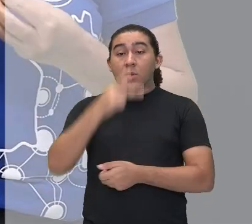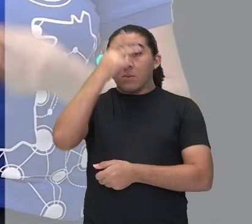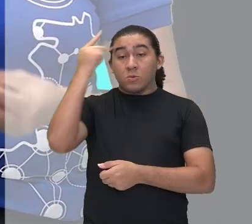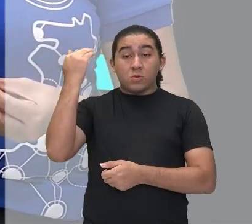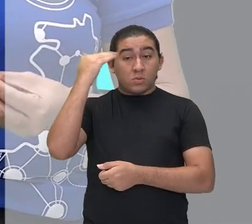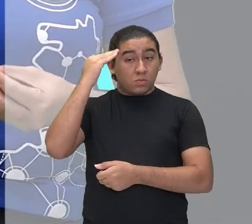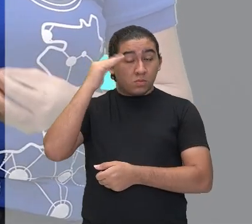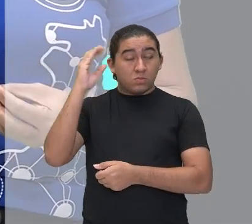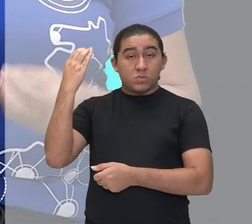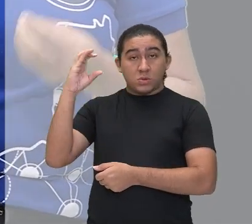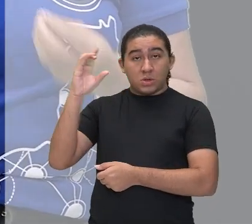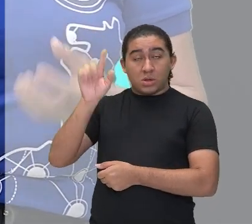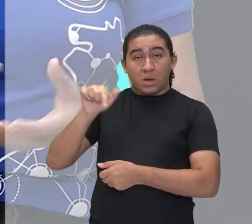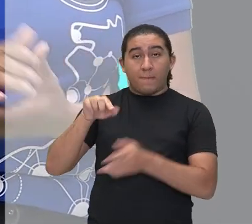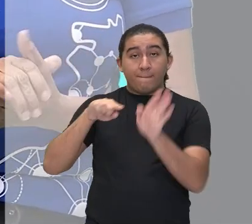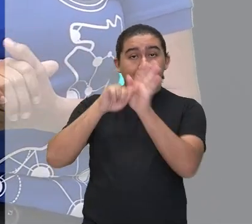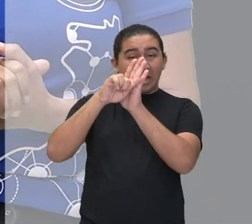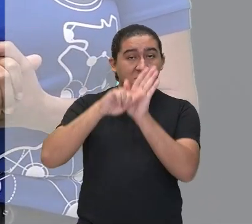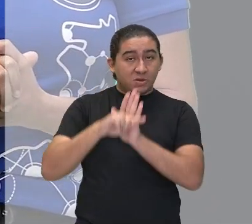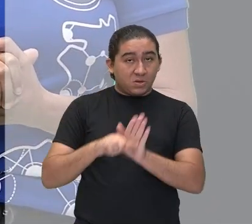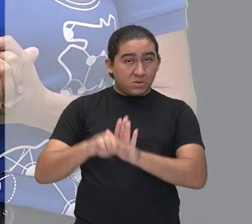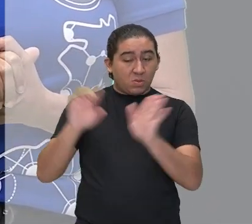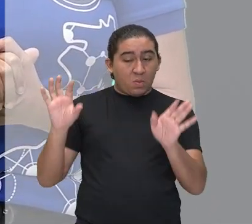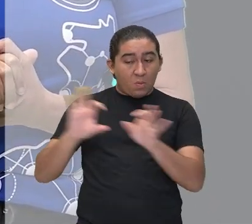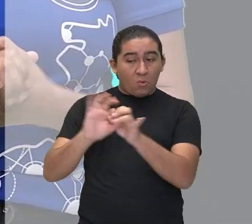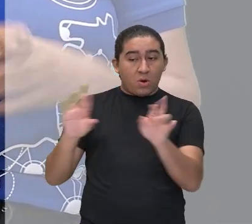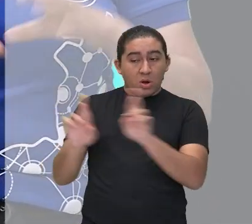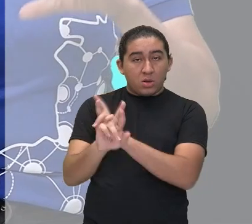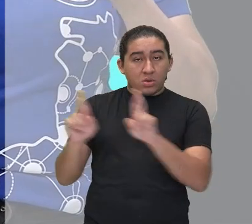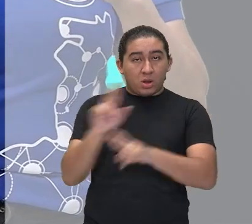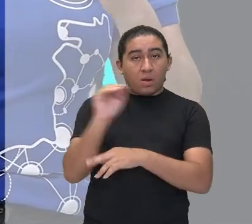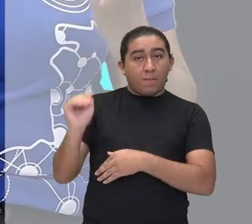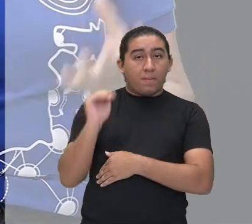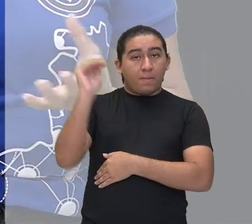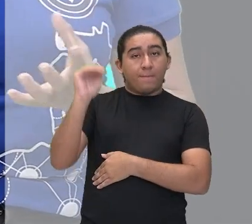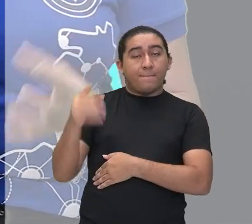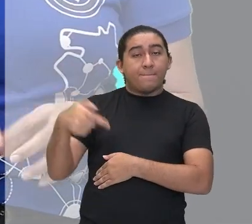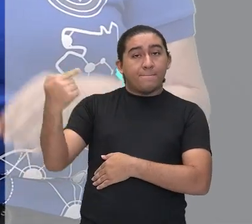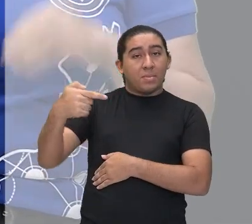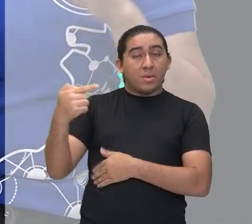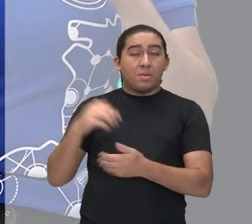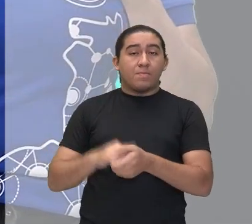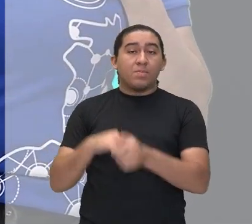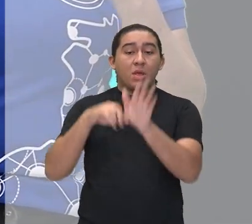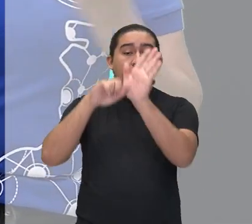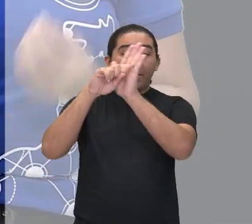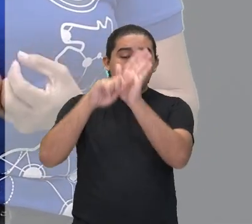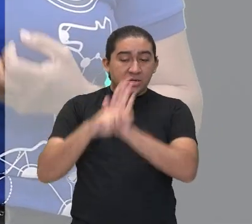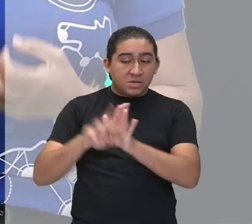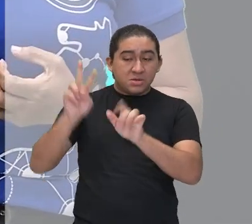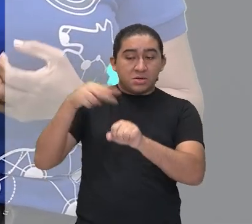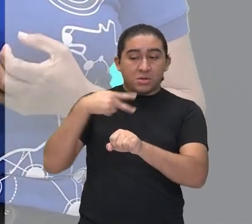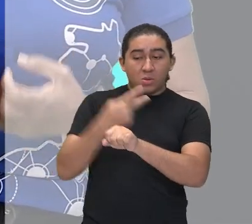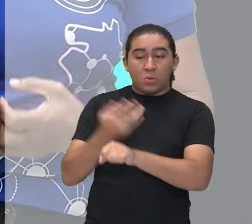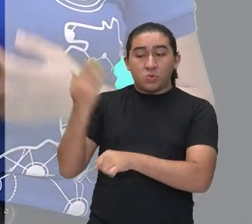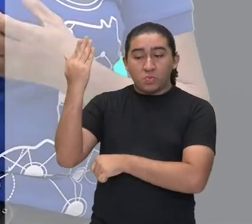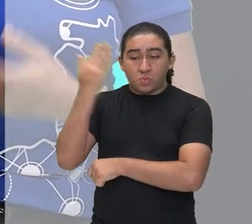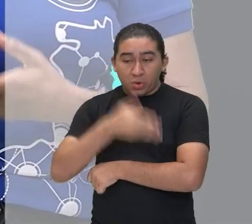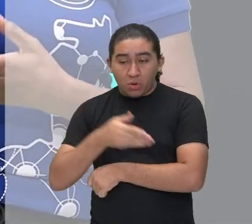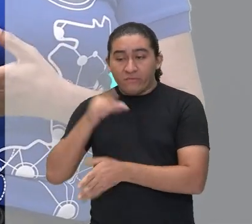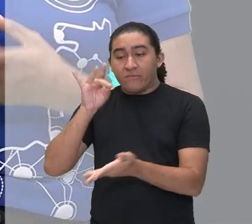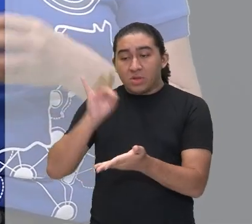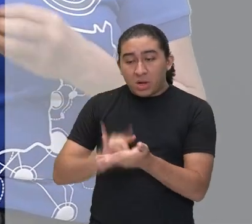a pesquisa, né, está em primeiro lugar. Então, o que é pesquisado, o que é